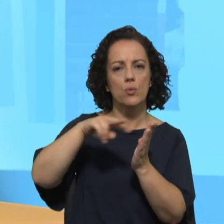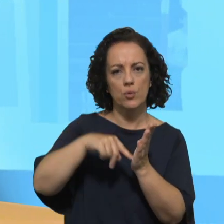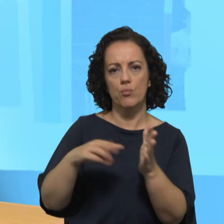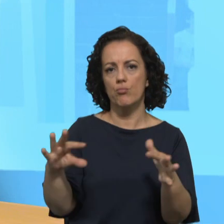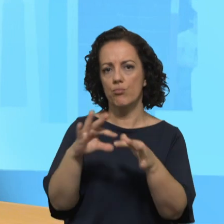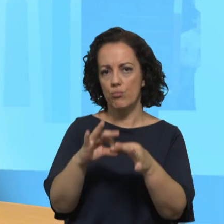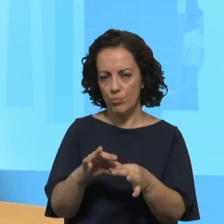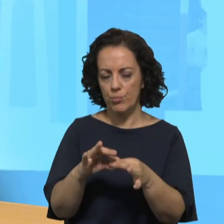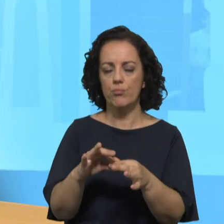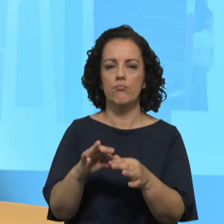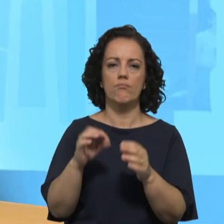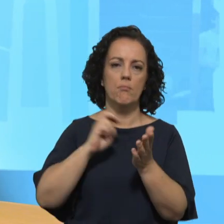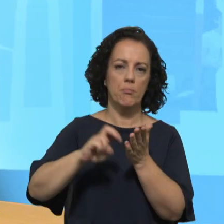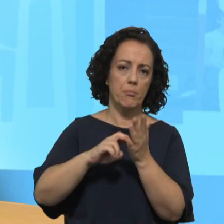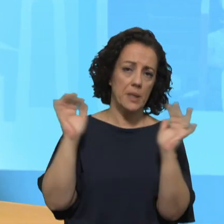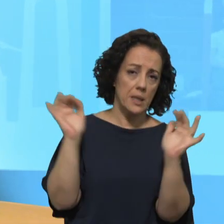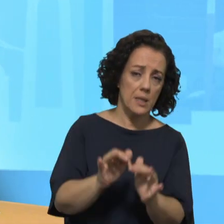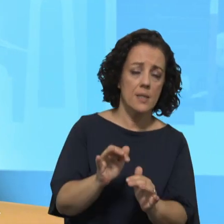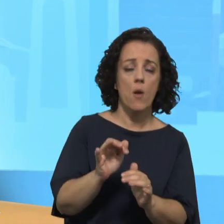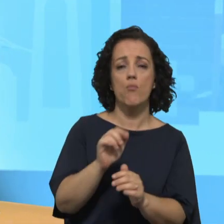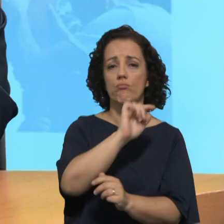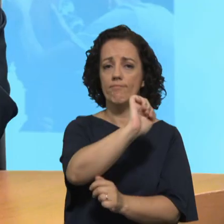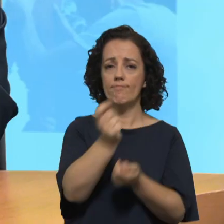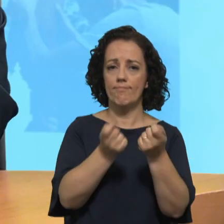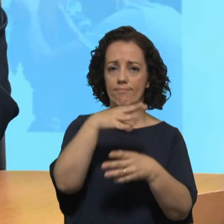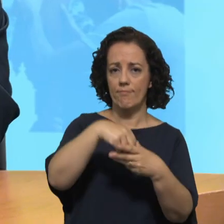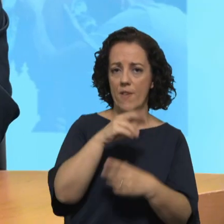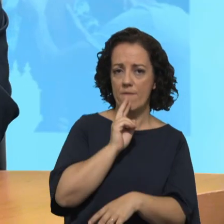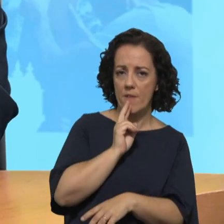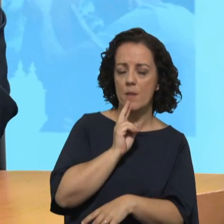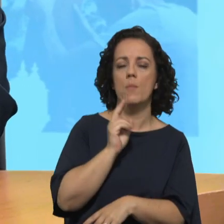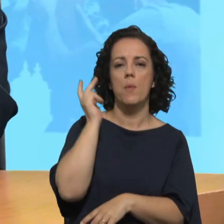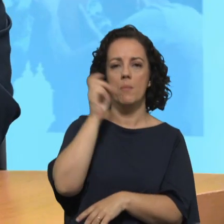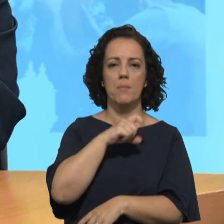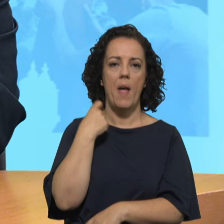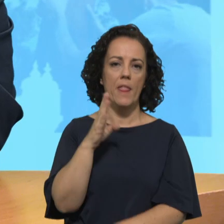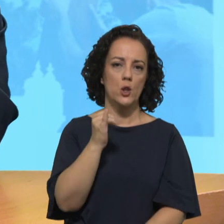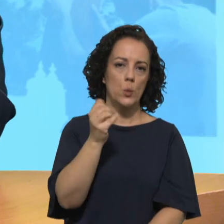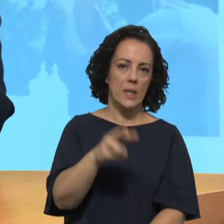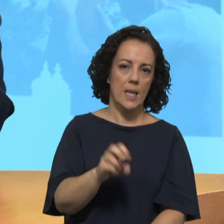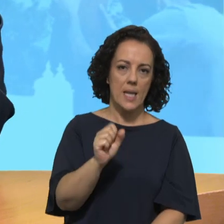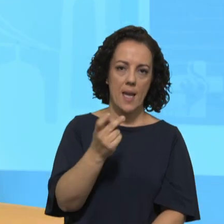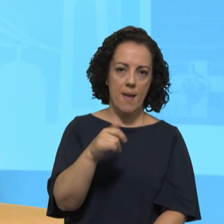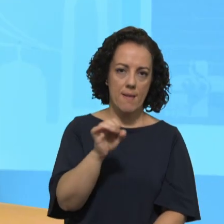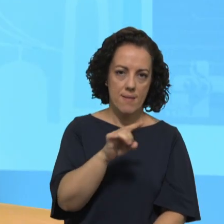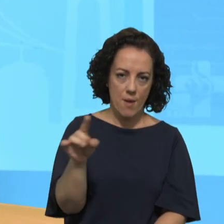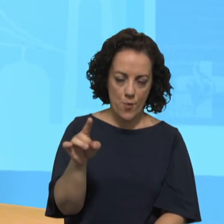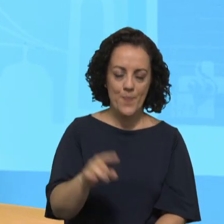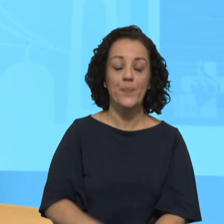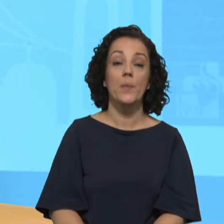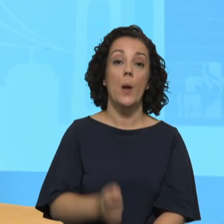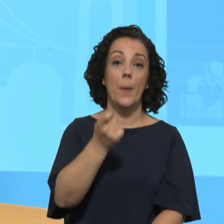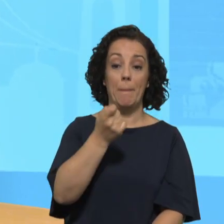também a liturgia do sexto domingo da Páscoa. Boa tarde, padre Joaquim Ganhão, obrigado por estar aqui entre nós. Dentro de pouco